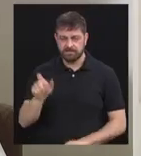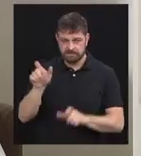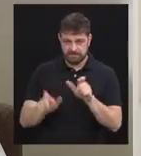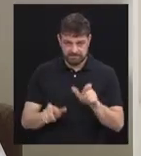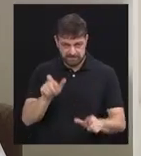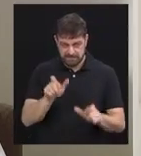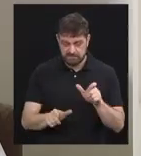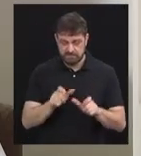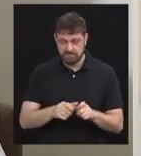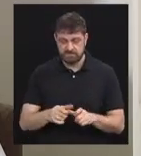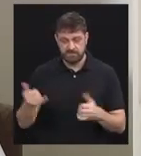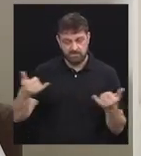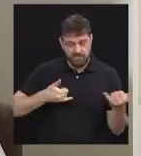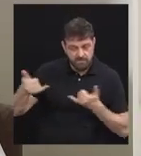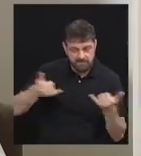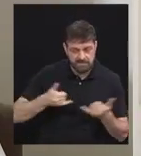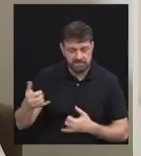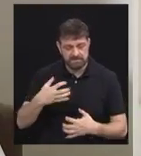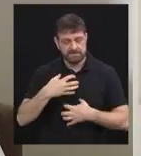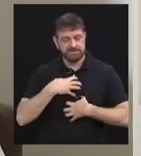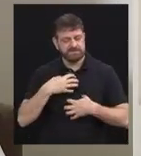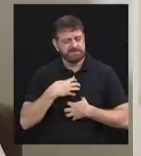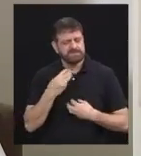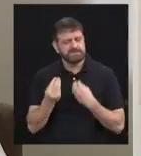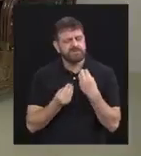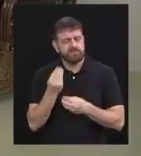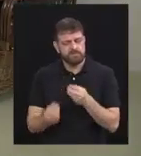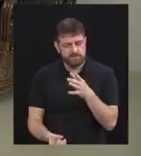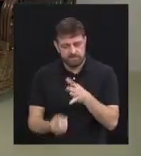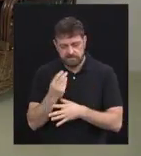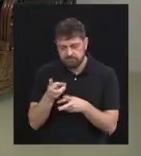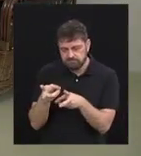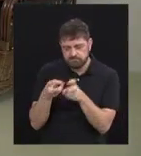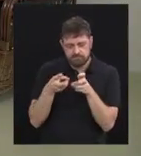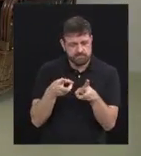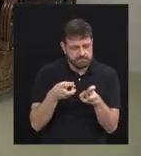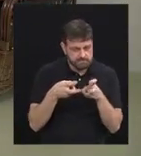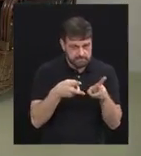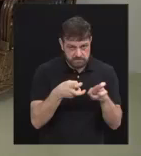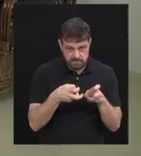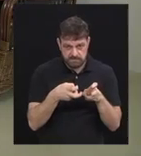não basta só ouvir, tem que participar, trabalhar e ver